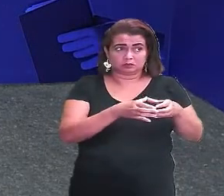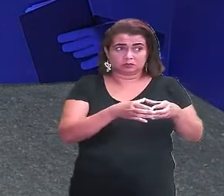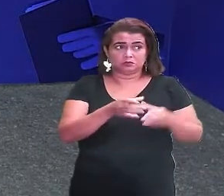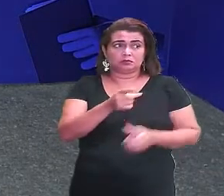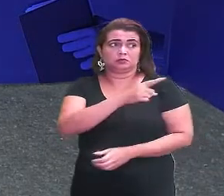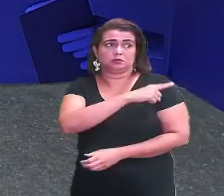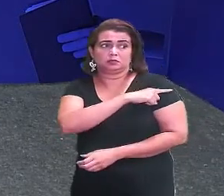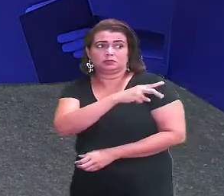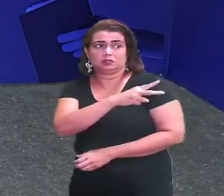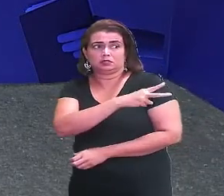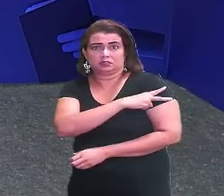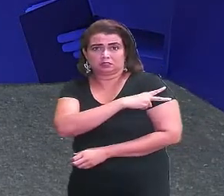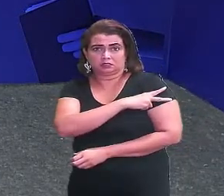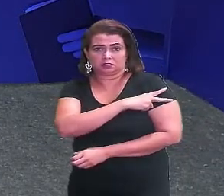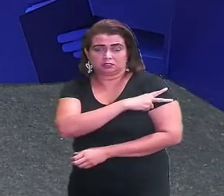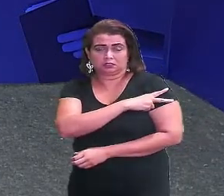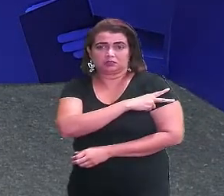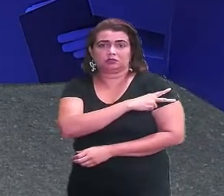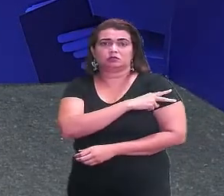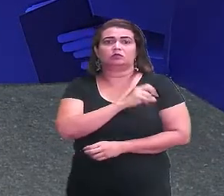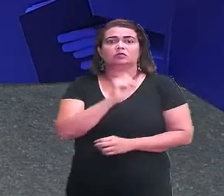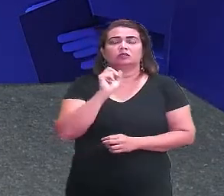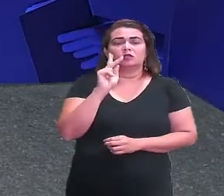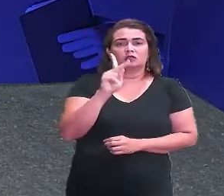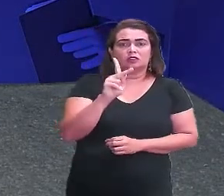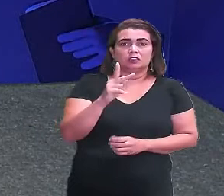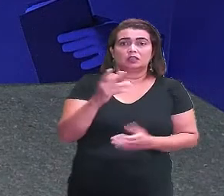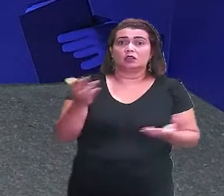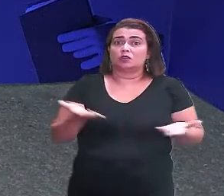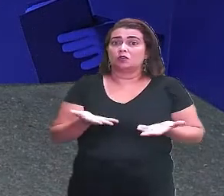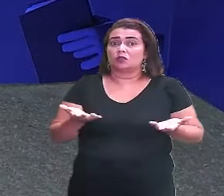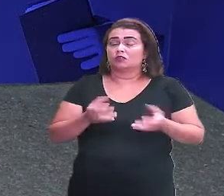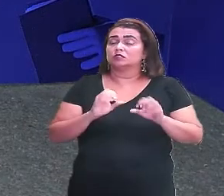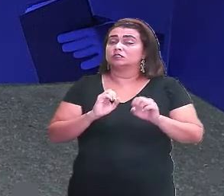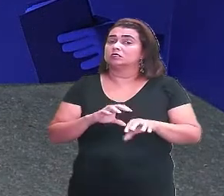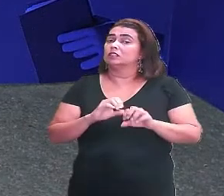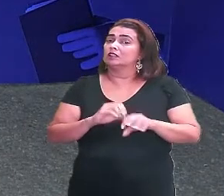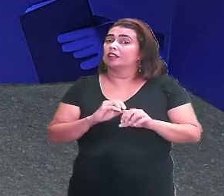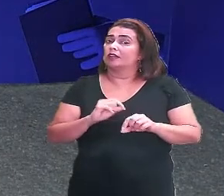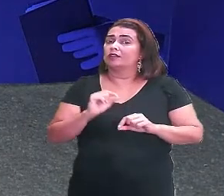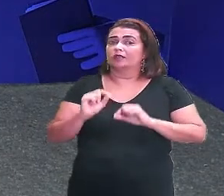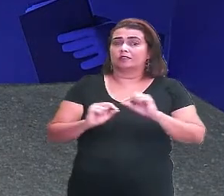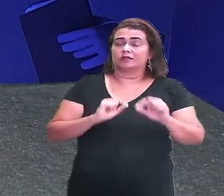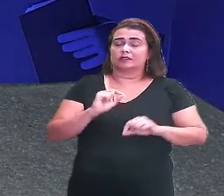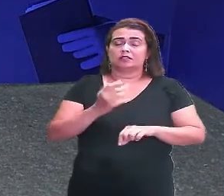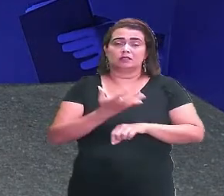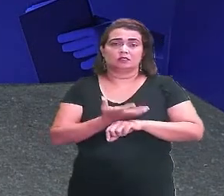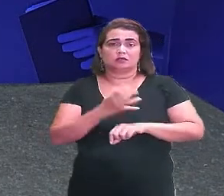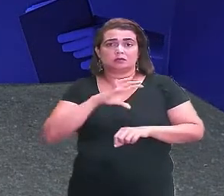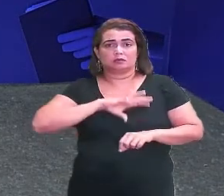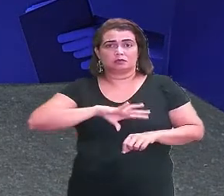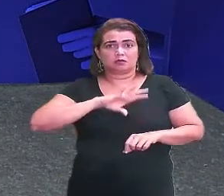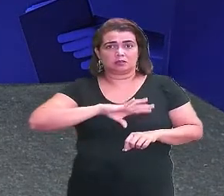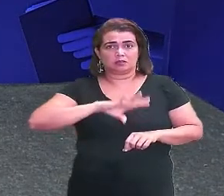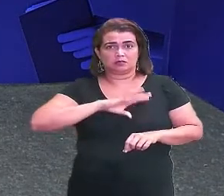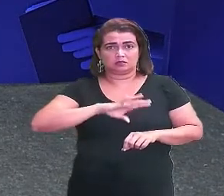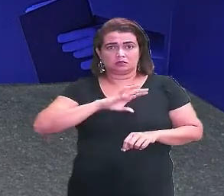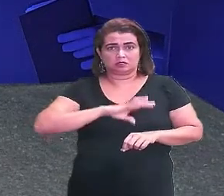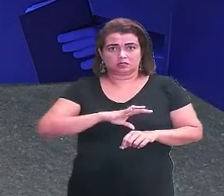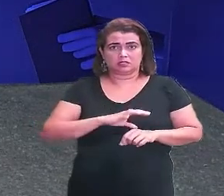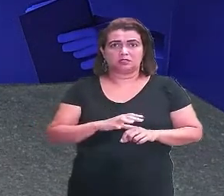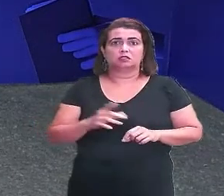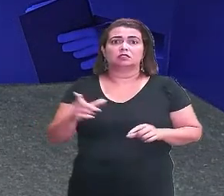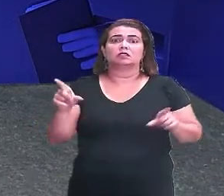terceiros anos, tá? Então, vamos lá. A nossa aula de hoje, tá? É português, língua portuguesa. E